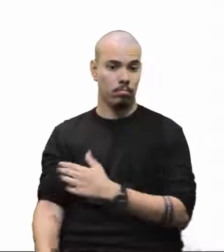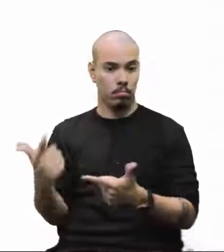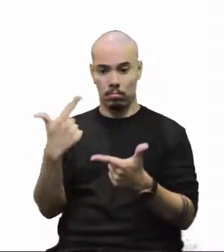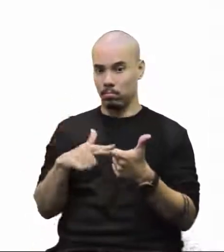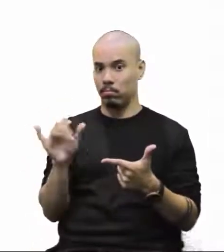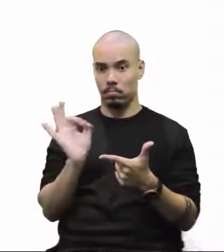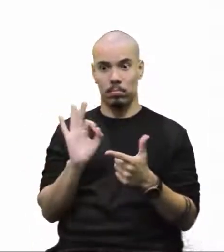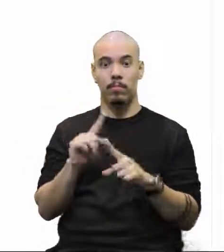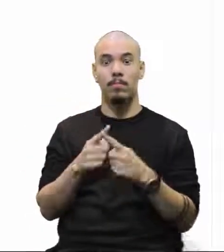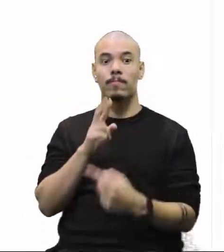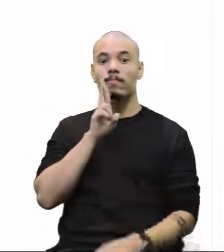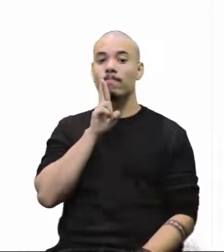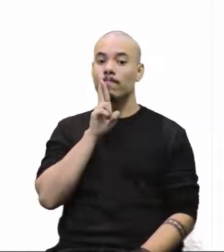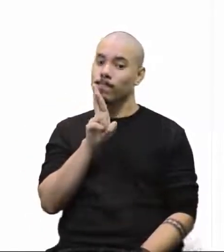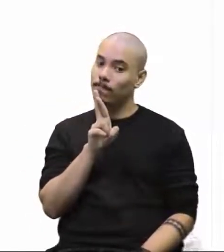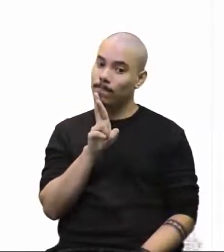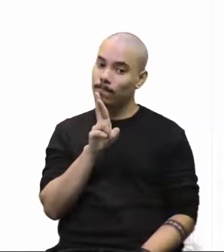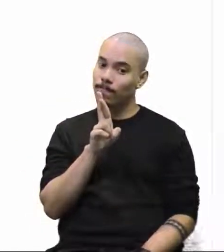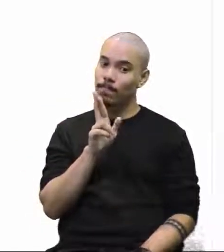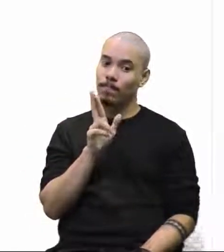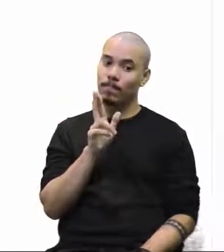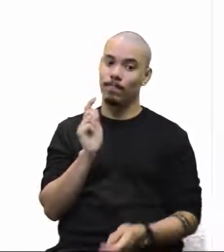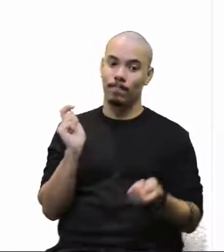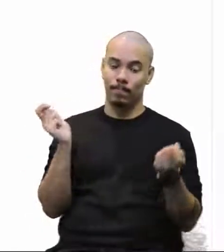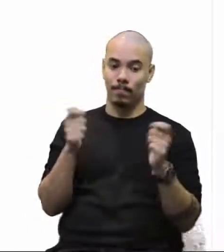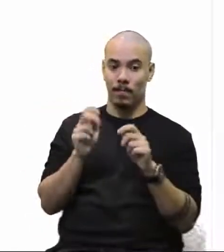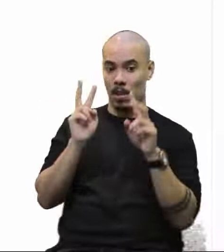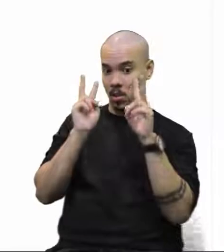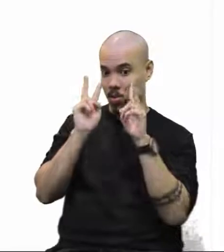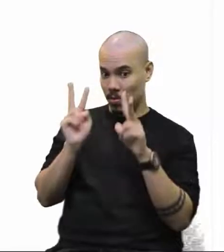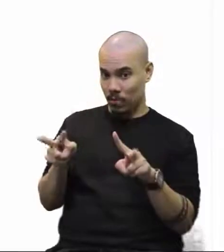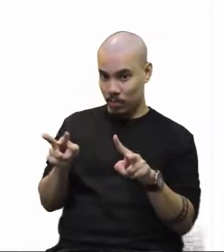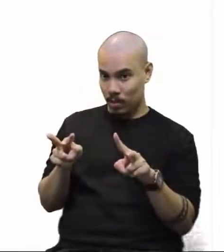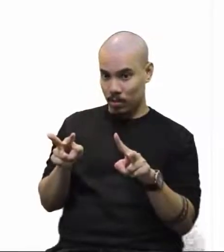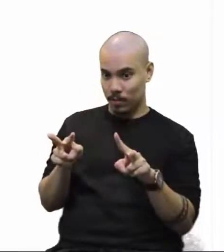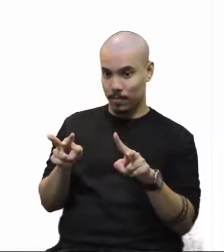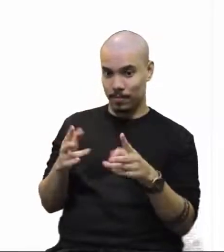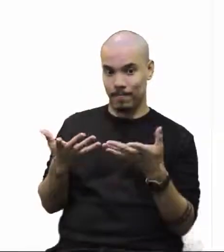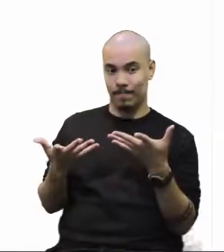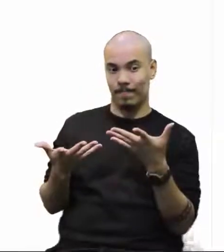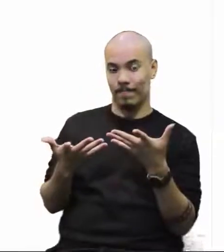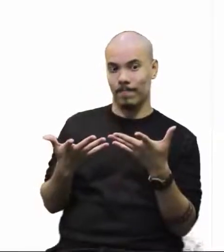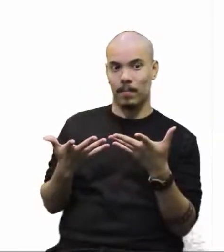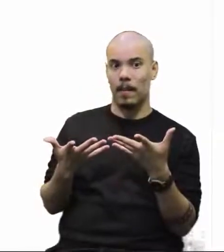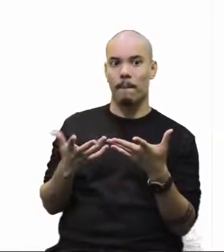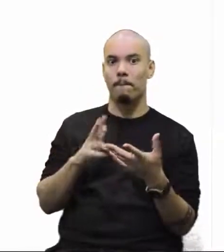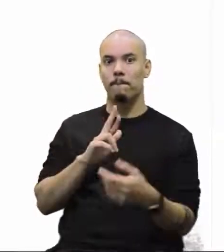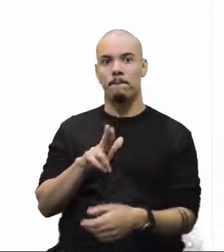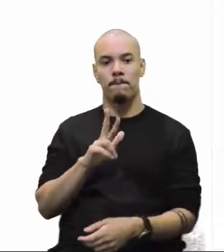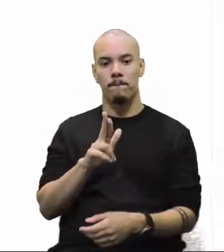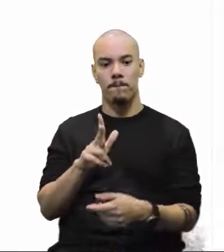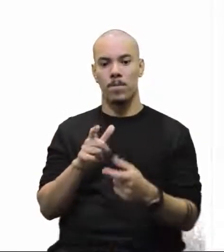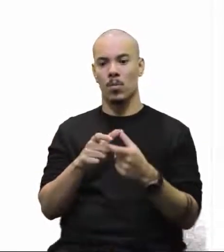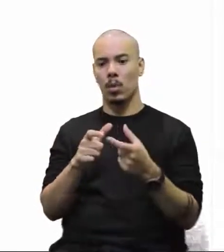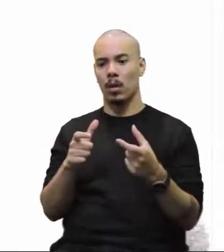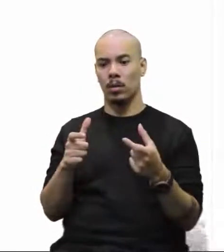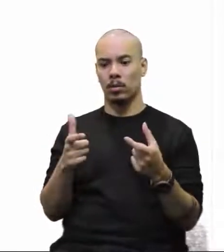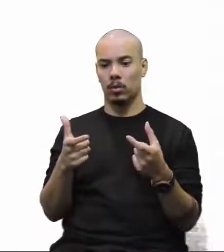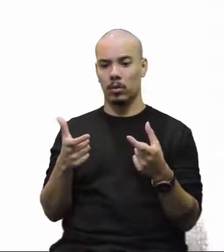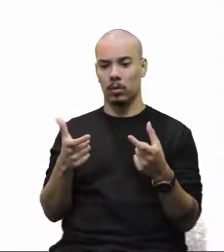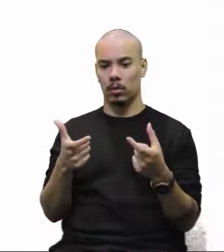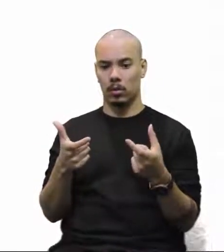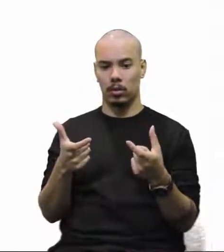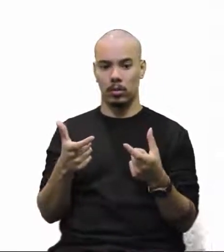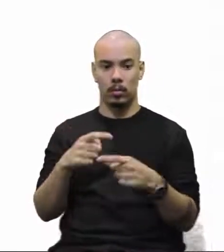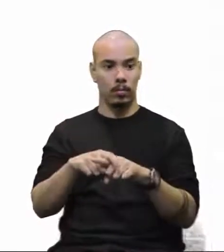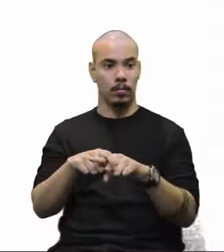nenhum, mas esse resultado pode ser, ele é bem visível se você... Não visível, ele não é tão grande nem tão pequeno. Não, e a